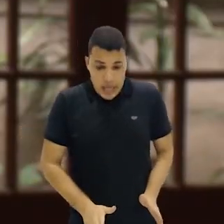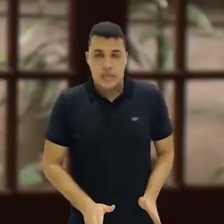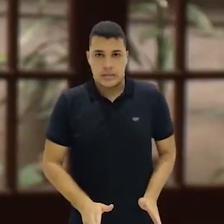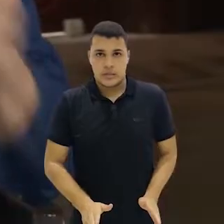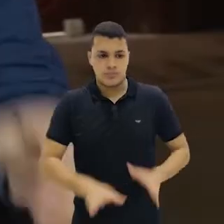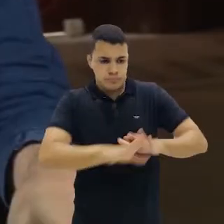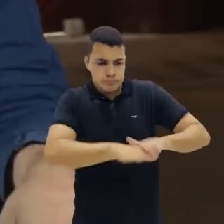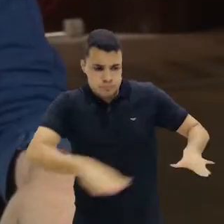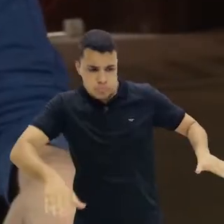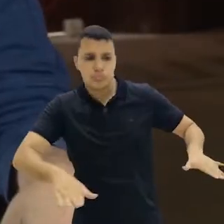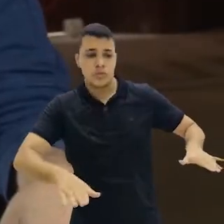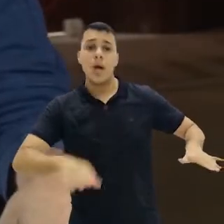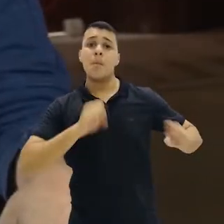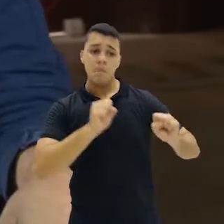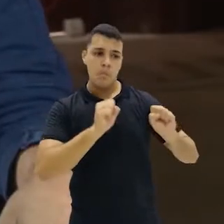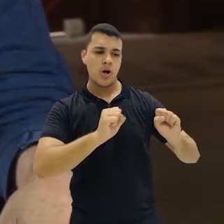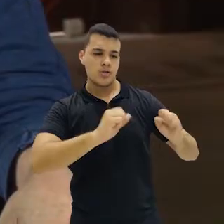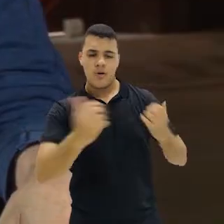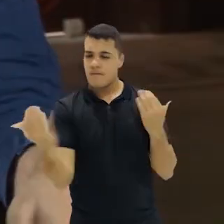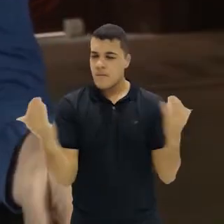peso normal.